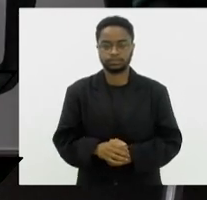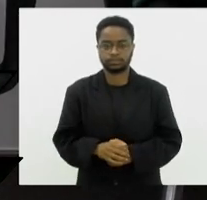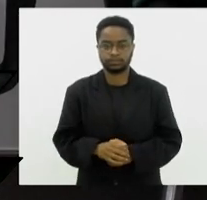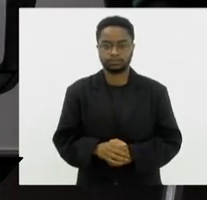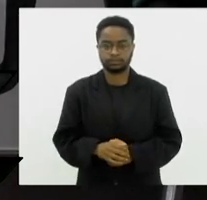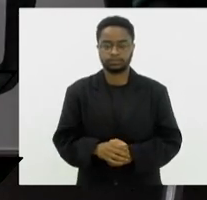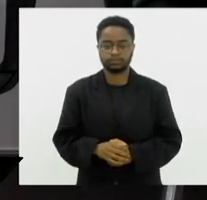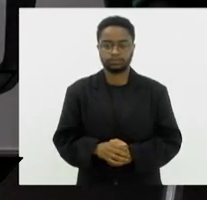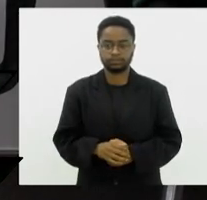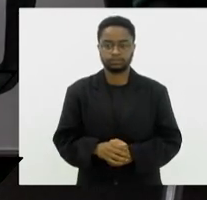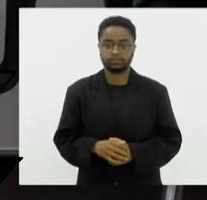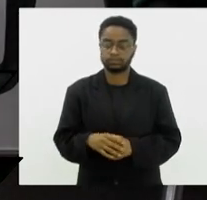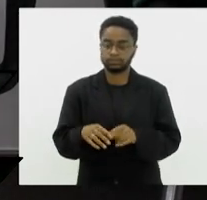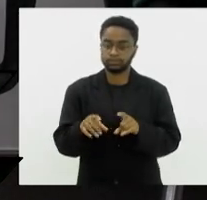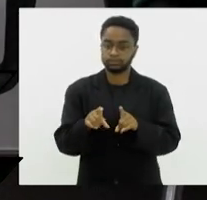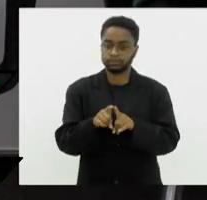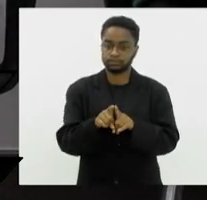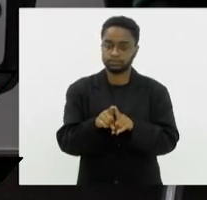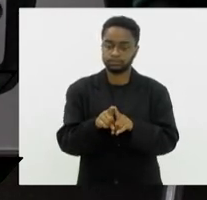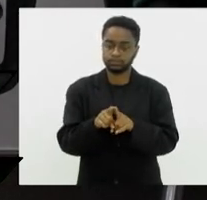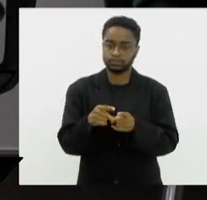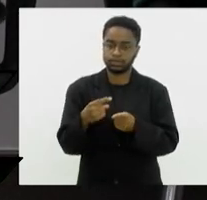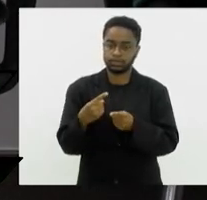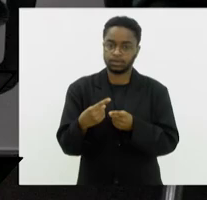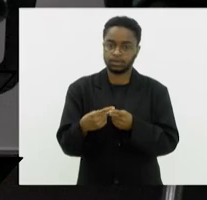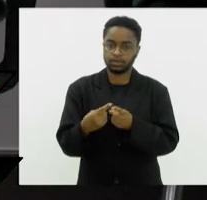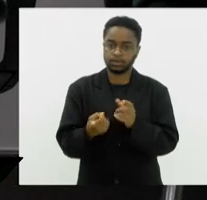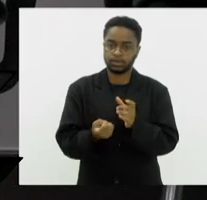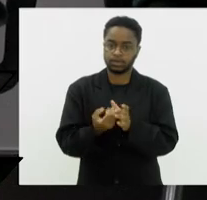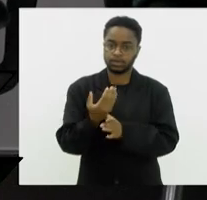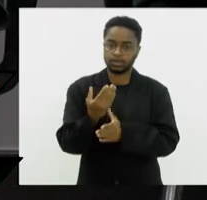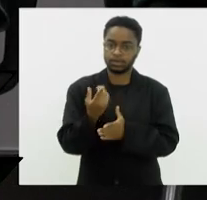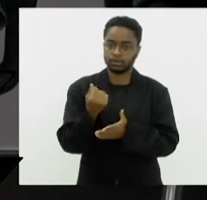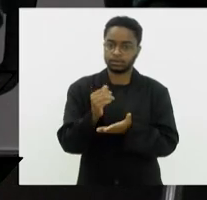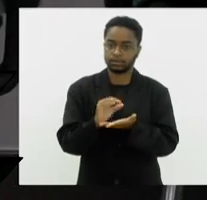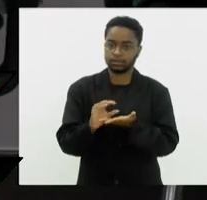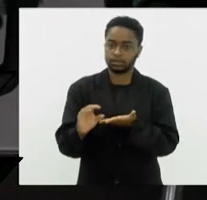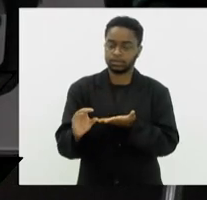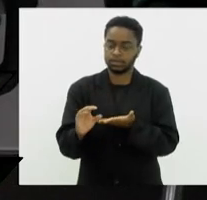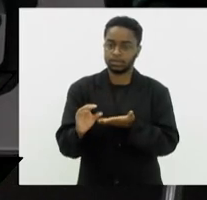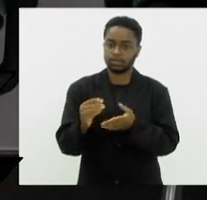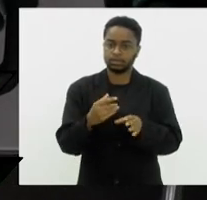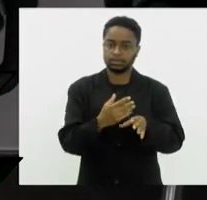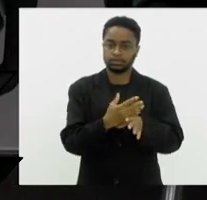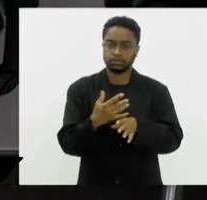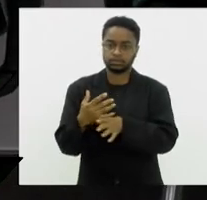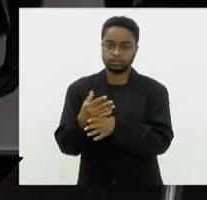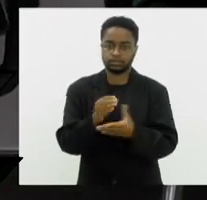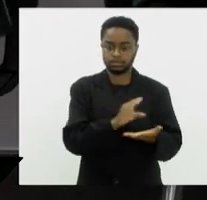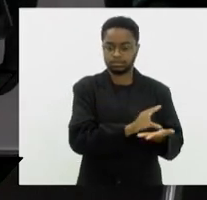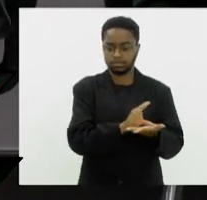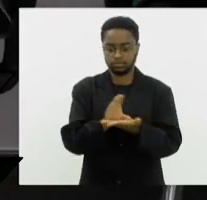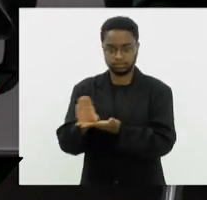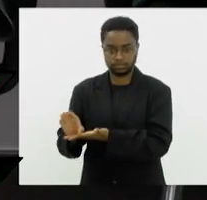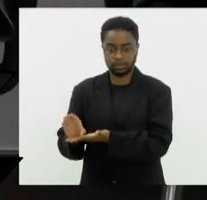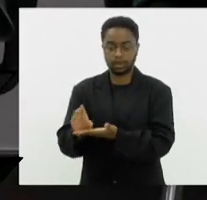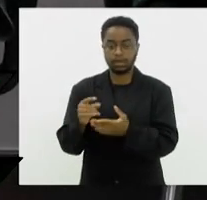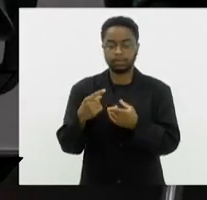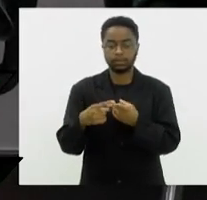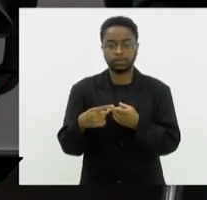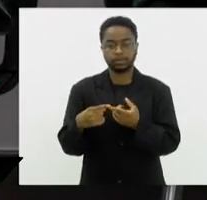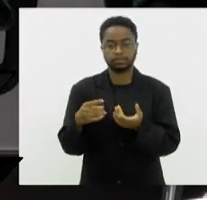E também essa criação desses fundos intermunicipais, que, no fundo, é